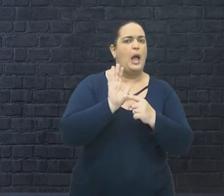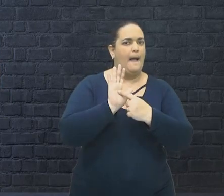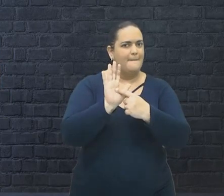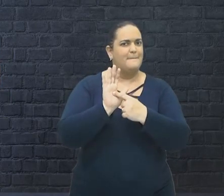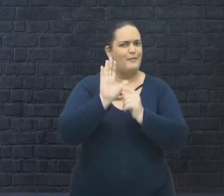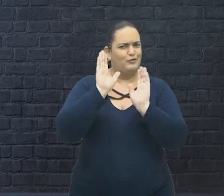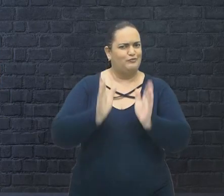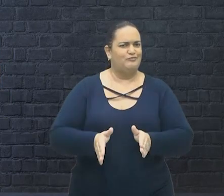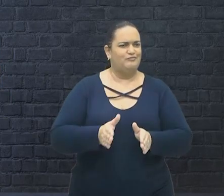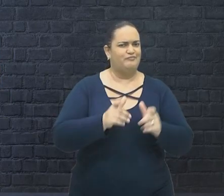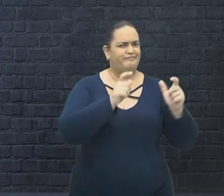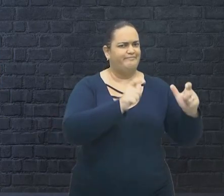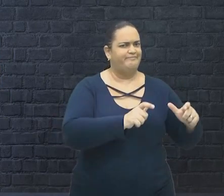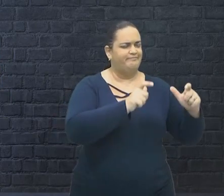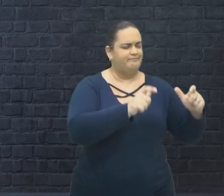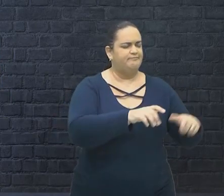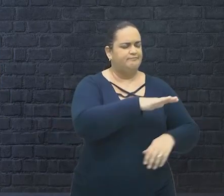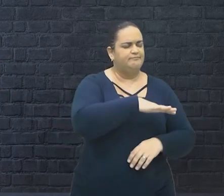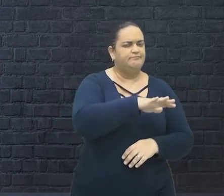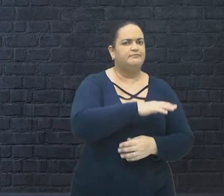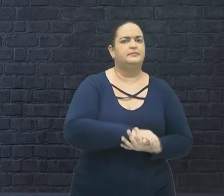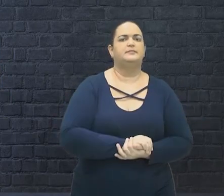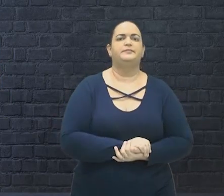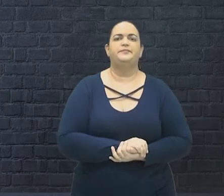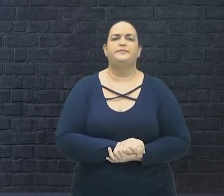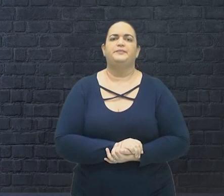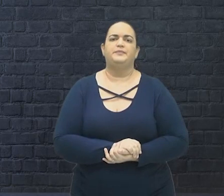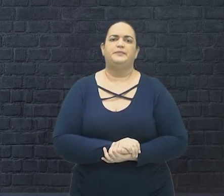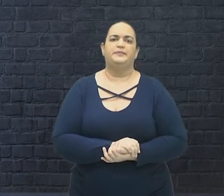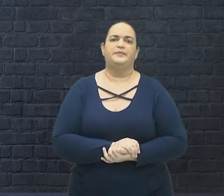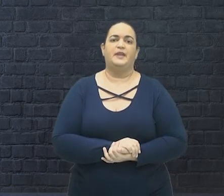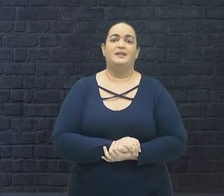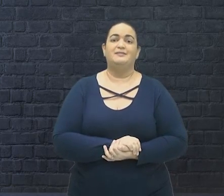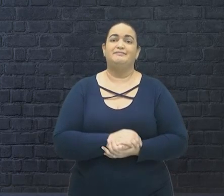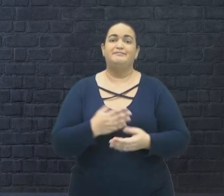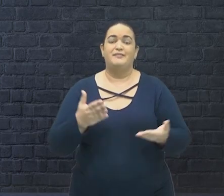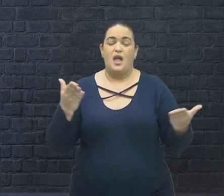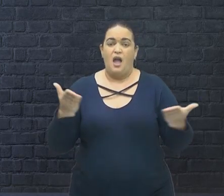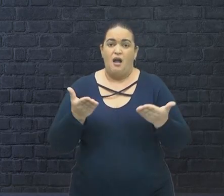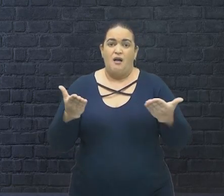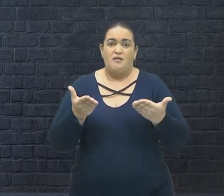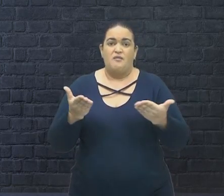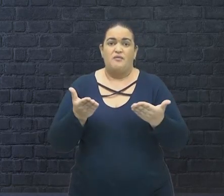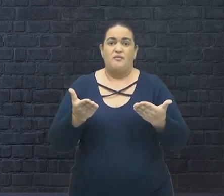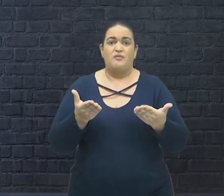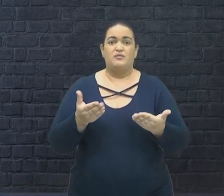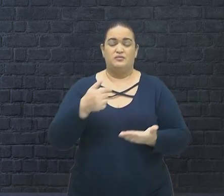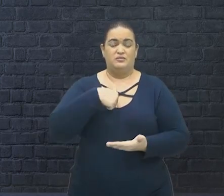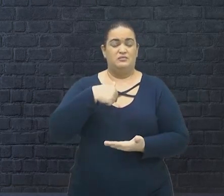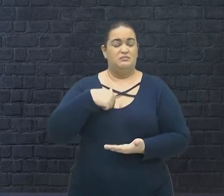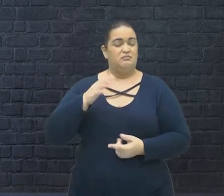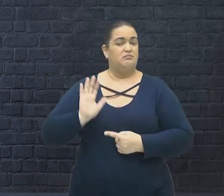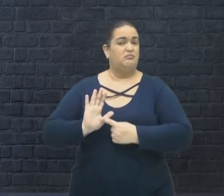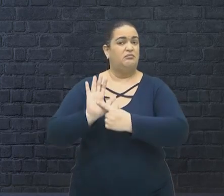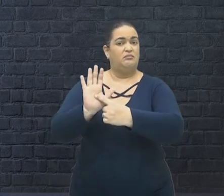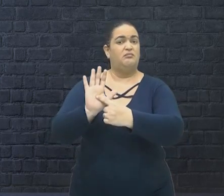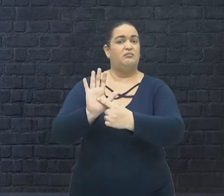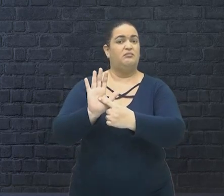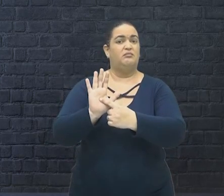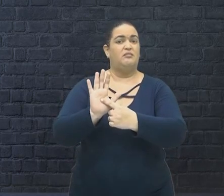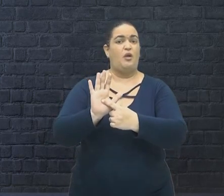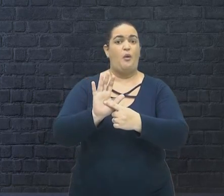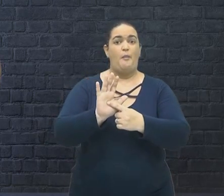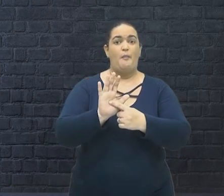sessões sobre esse espaço que a Carolina viveu. E nessa sessão